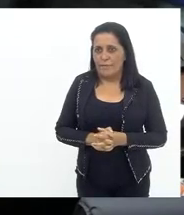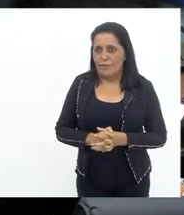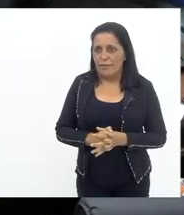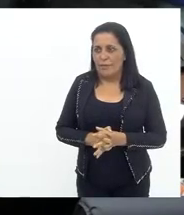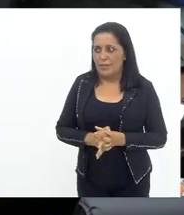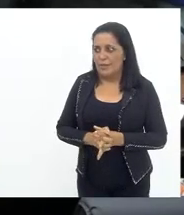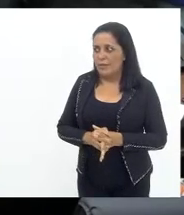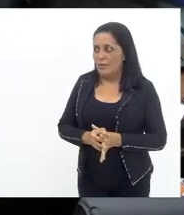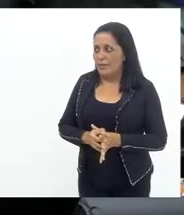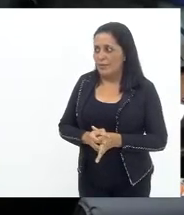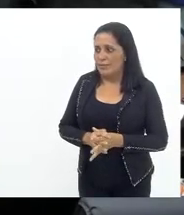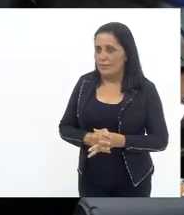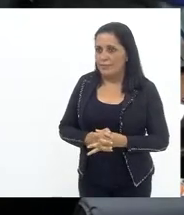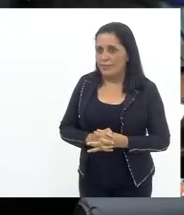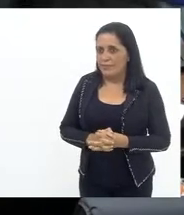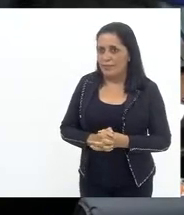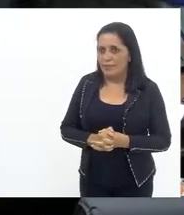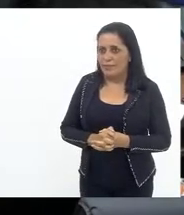Senhor presidente,